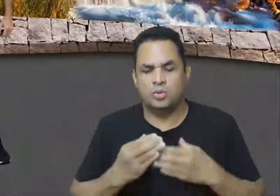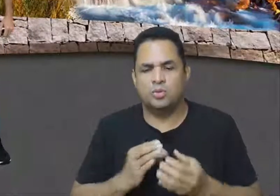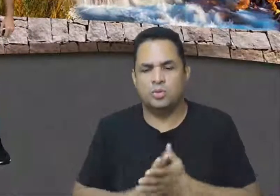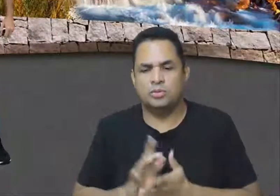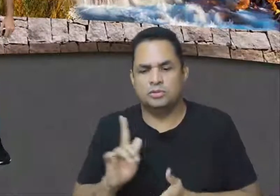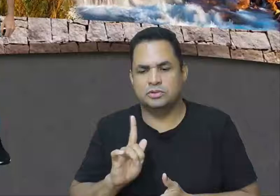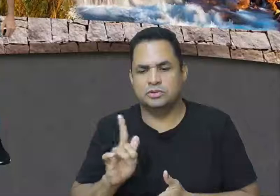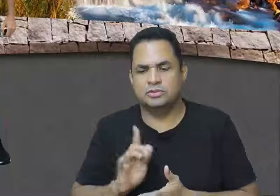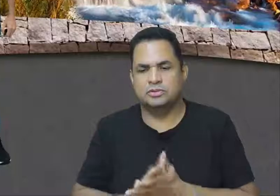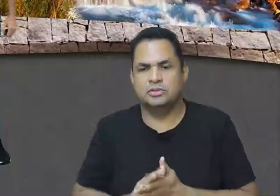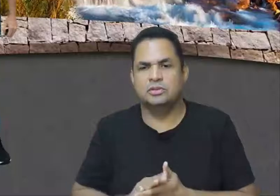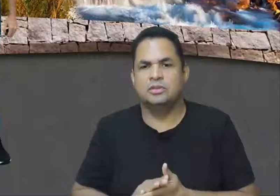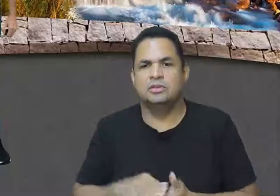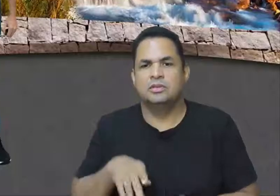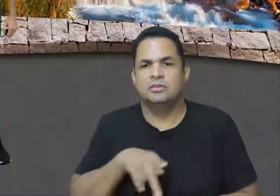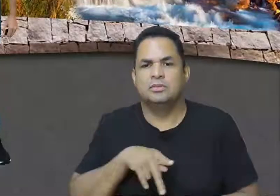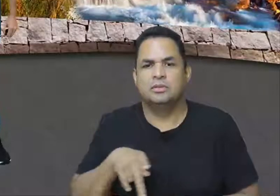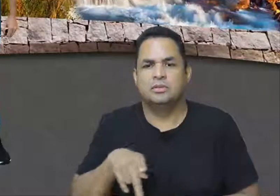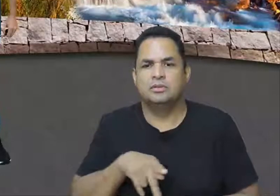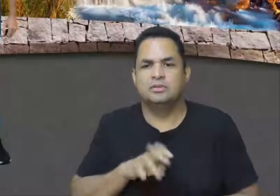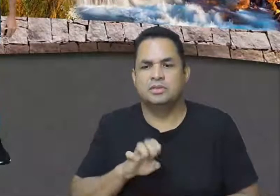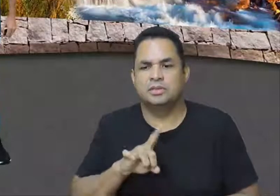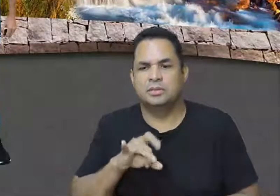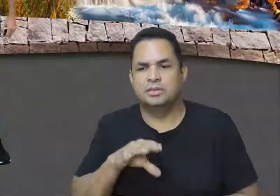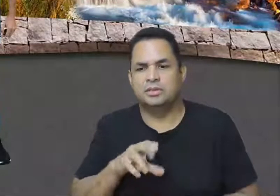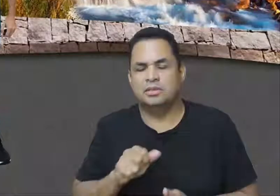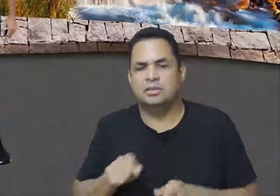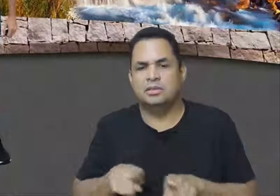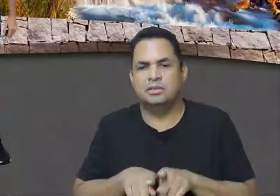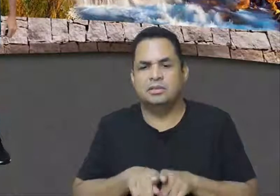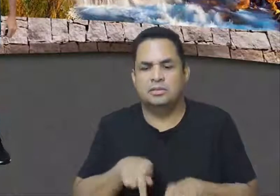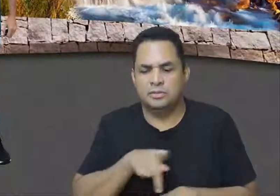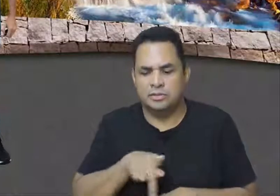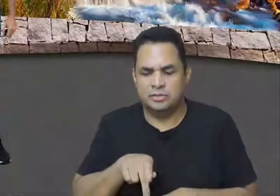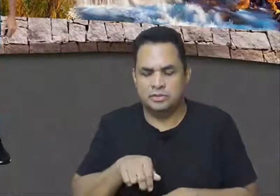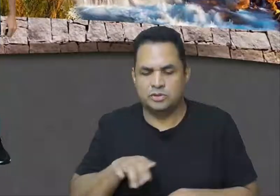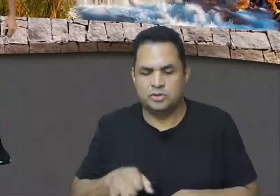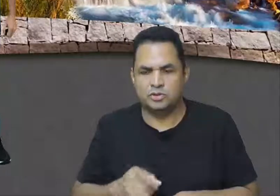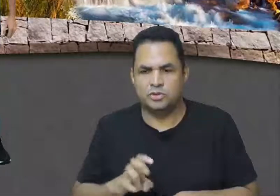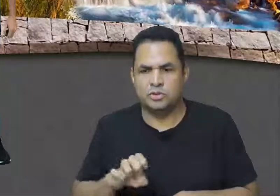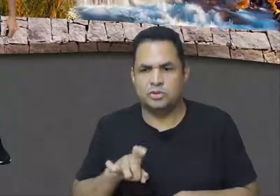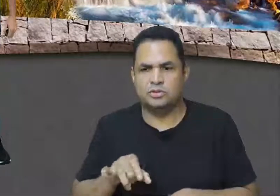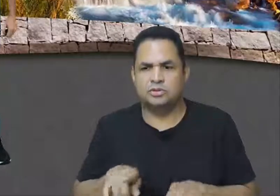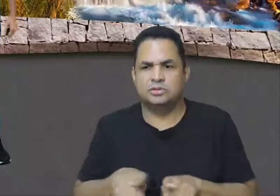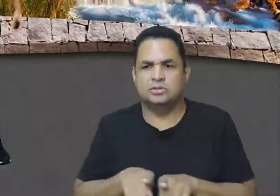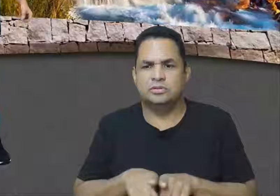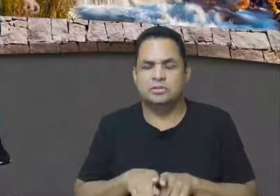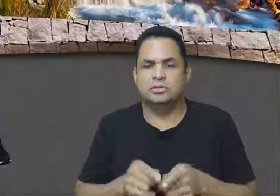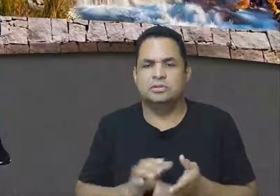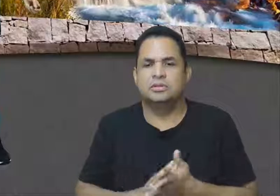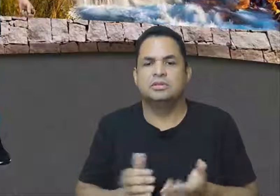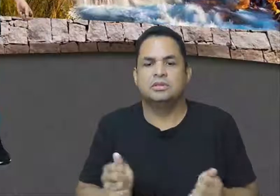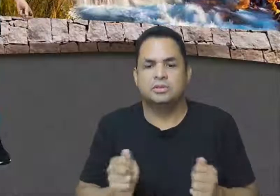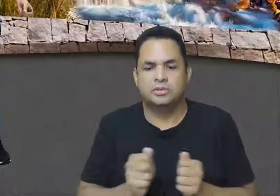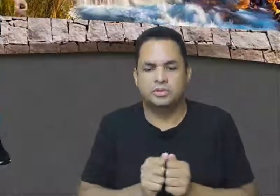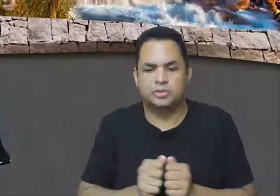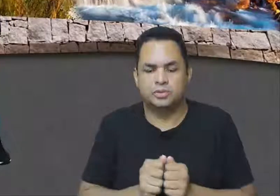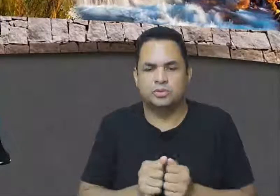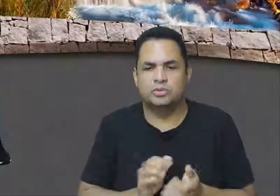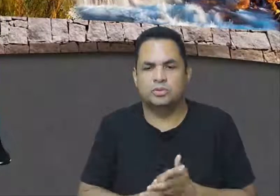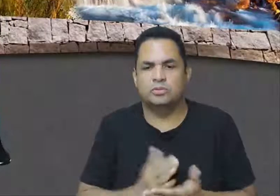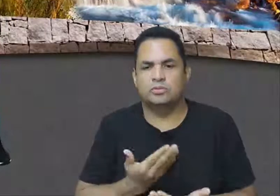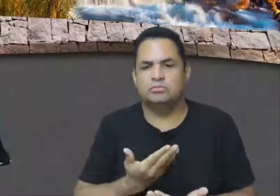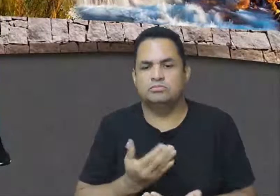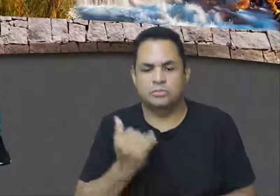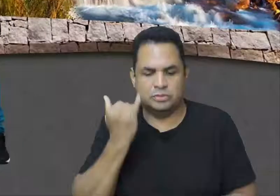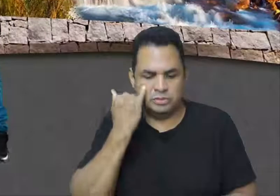Arimatea, que vos fala, o professor Jorge, o professor Rogério, e nós estamos hoje aqui também com o professor Sâmio na nossa